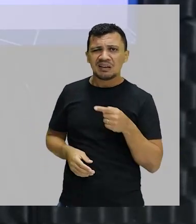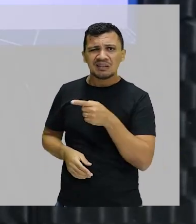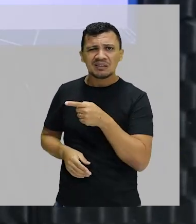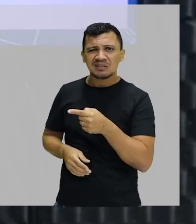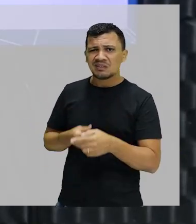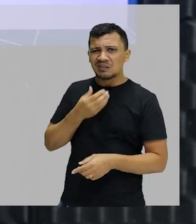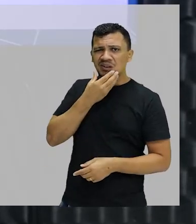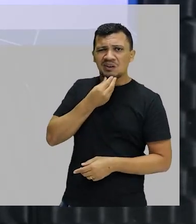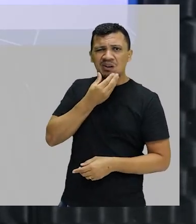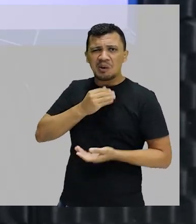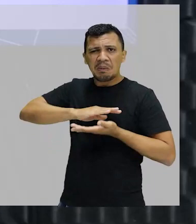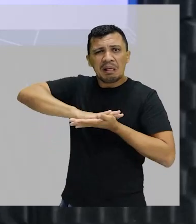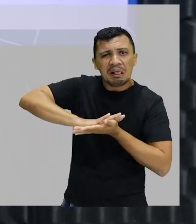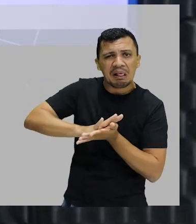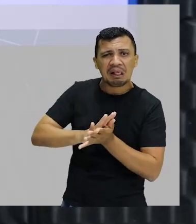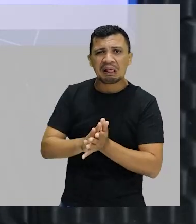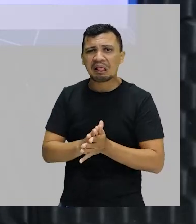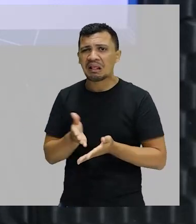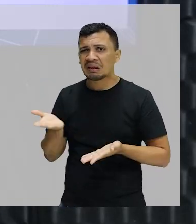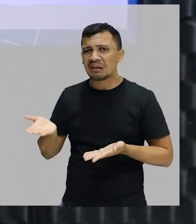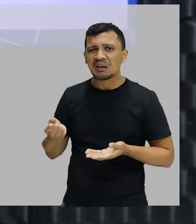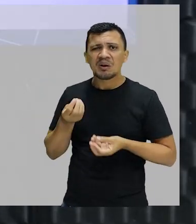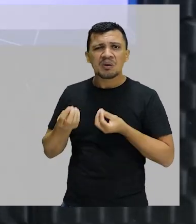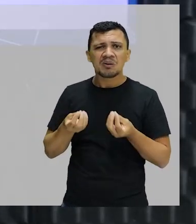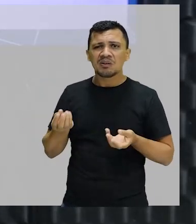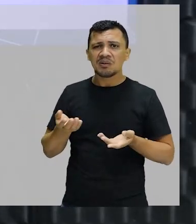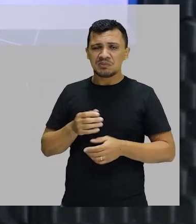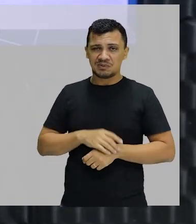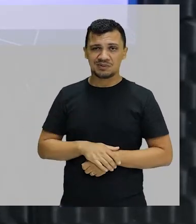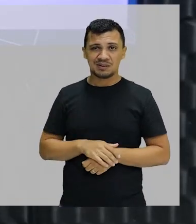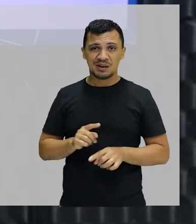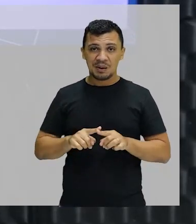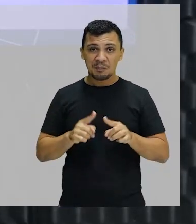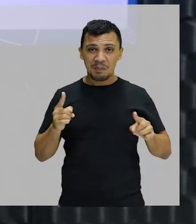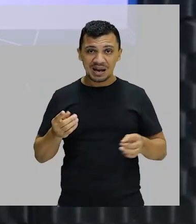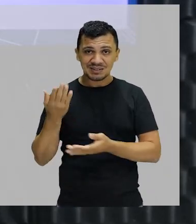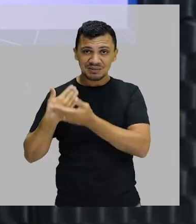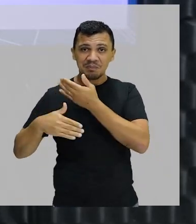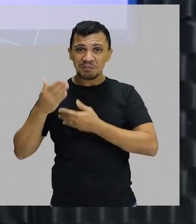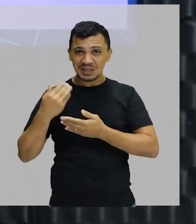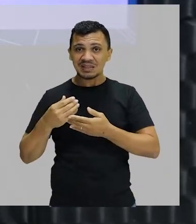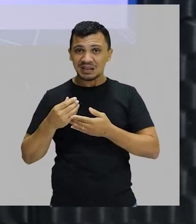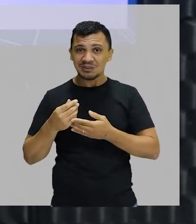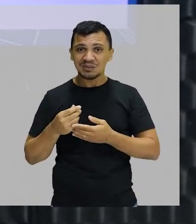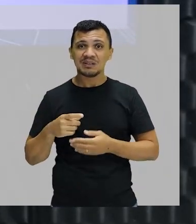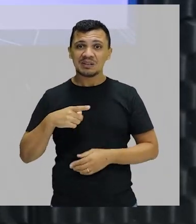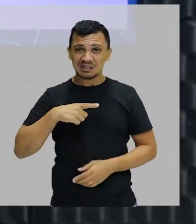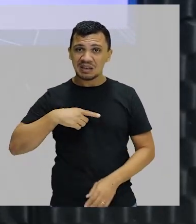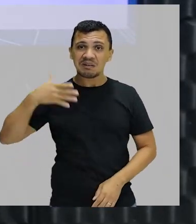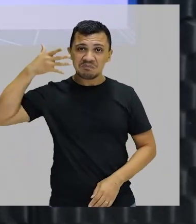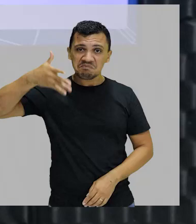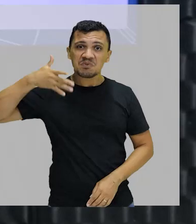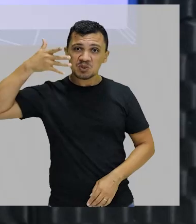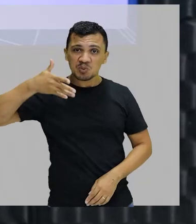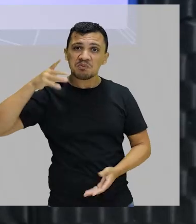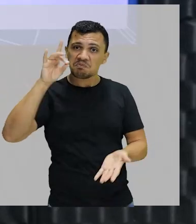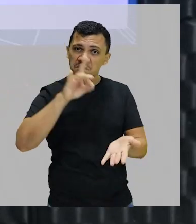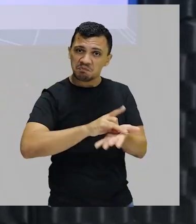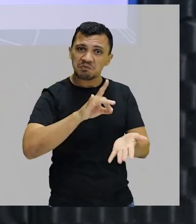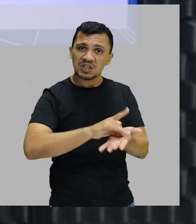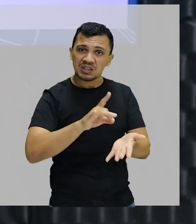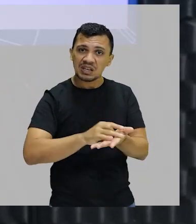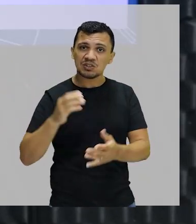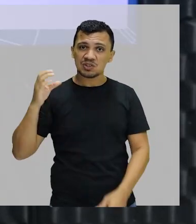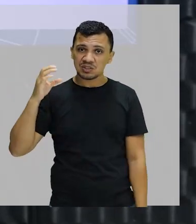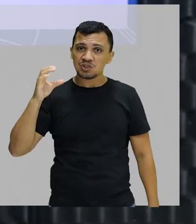muito preconceituoso, ele é um cara racista. Só que na época, esse discurso ele tinha ali uma legitimação científica. É isso que eu quero